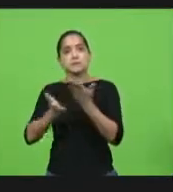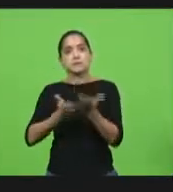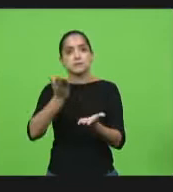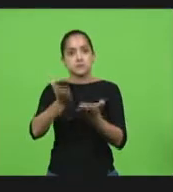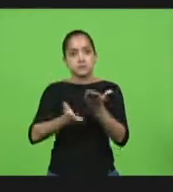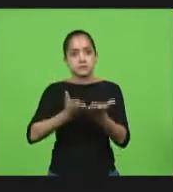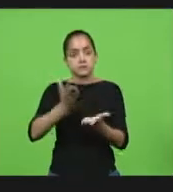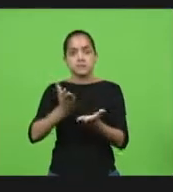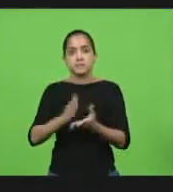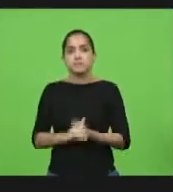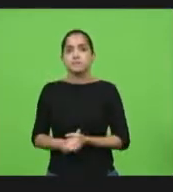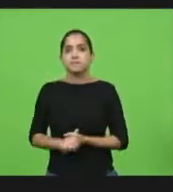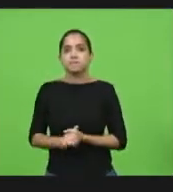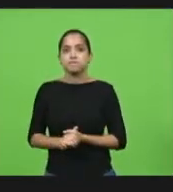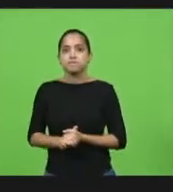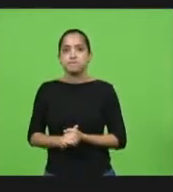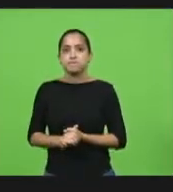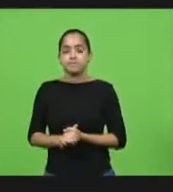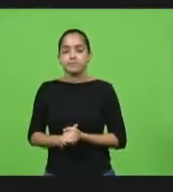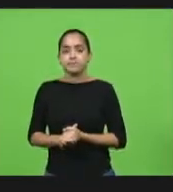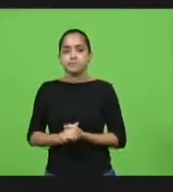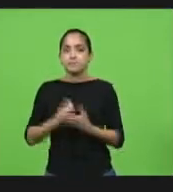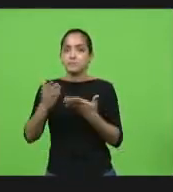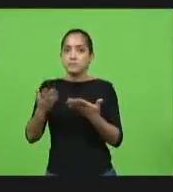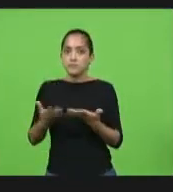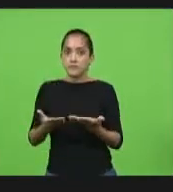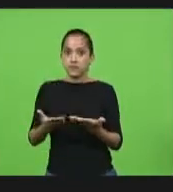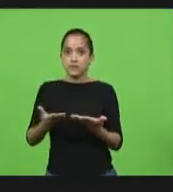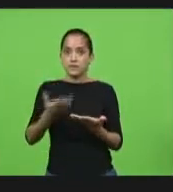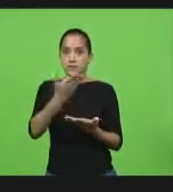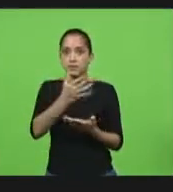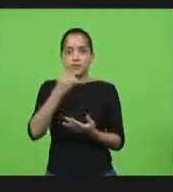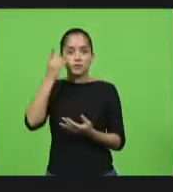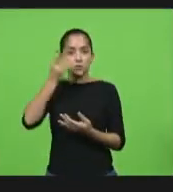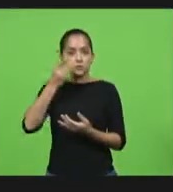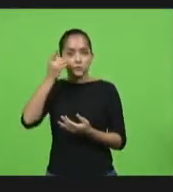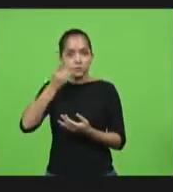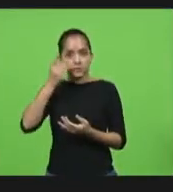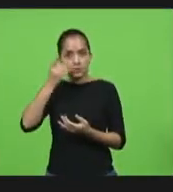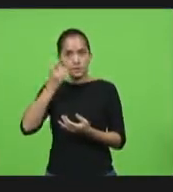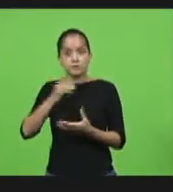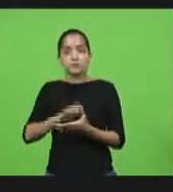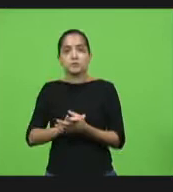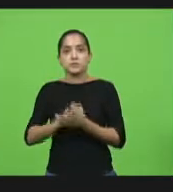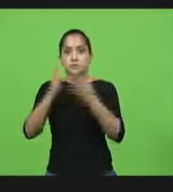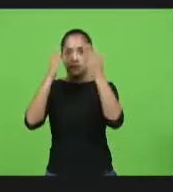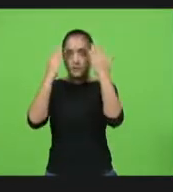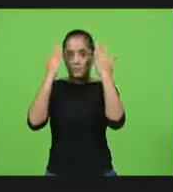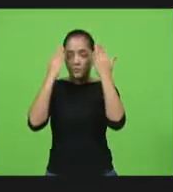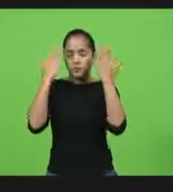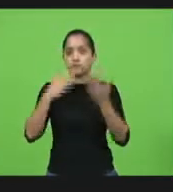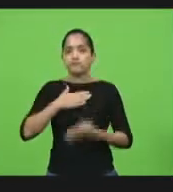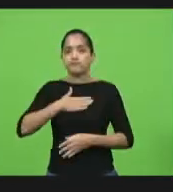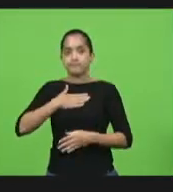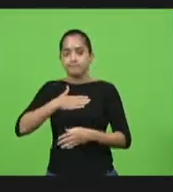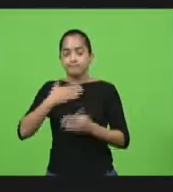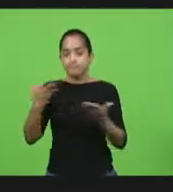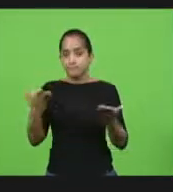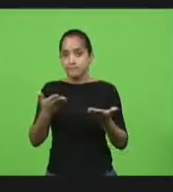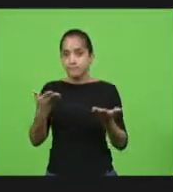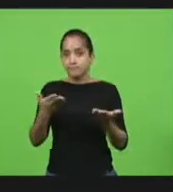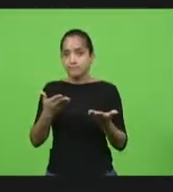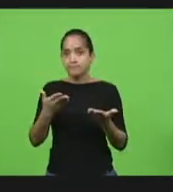a sociedade. Com relação ao deputado Zé Milton, é um prazer falar com o senhor também. Quero aqui dizer que